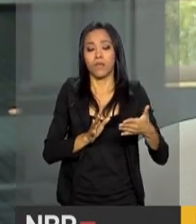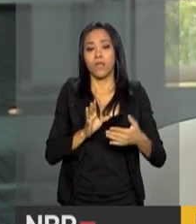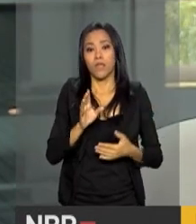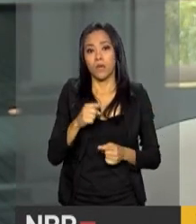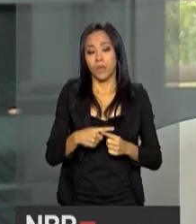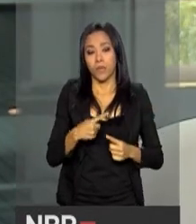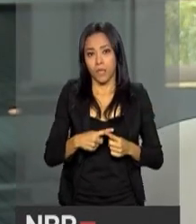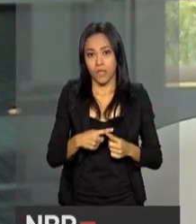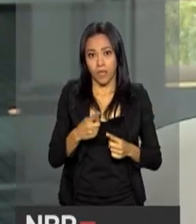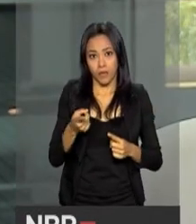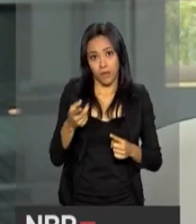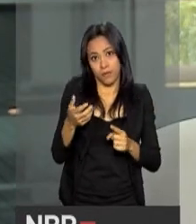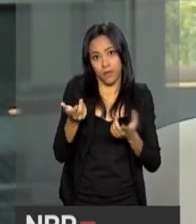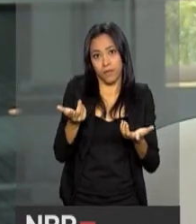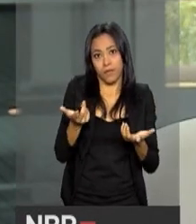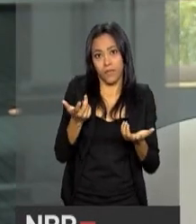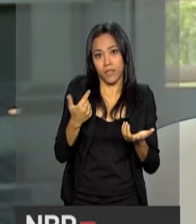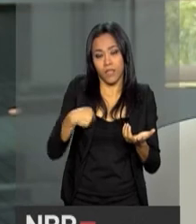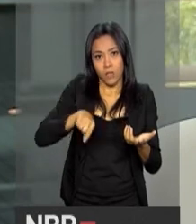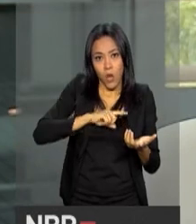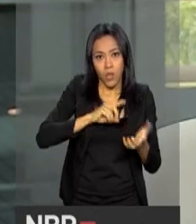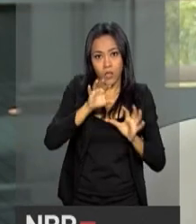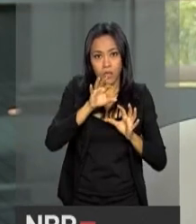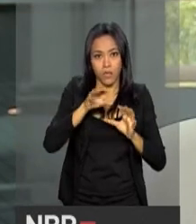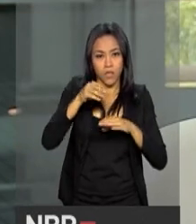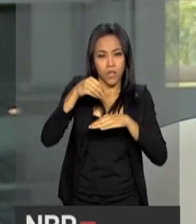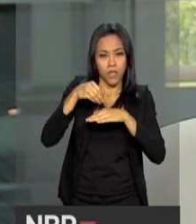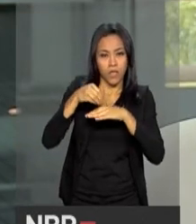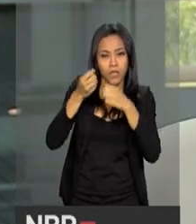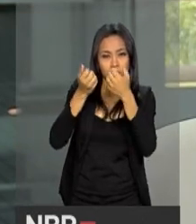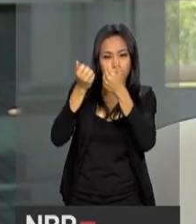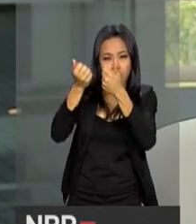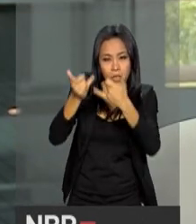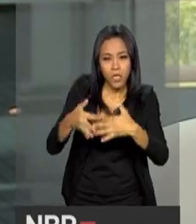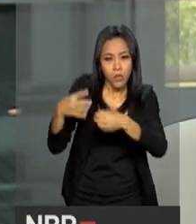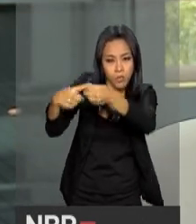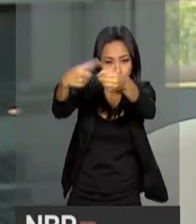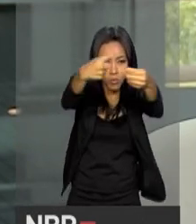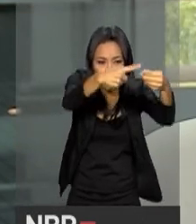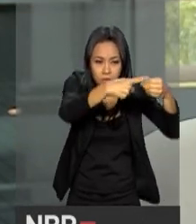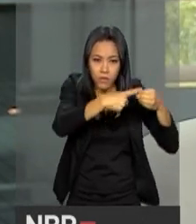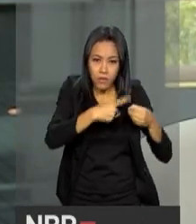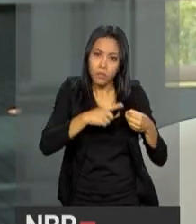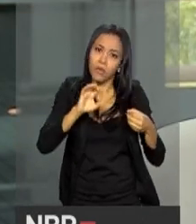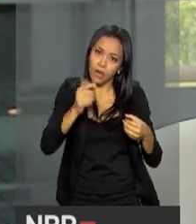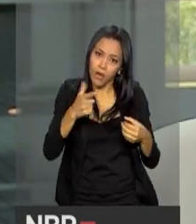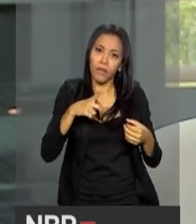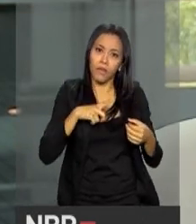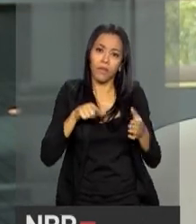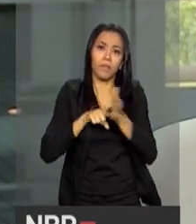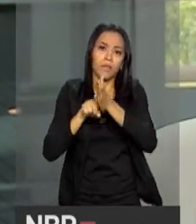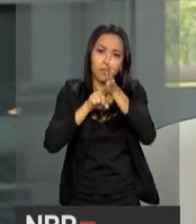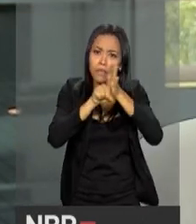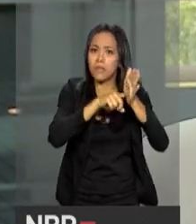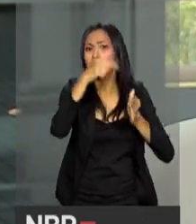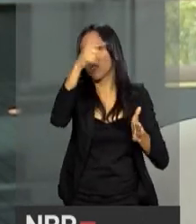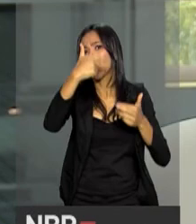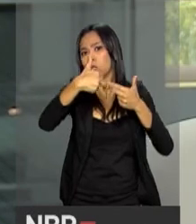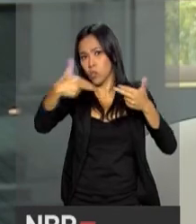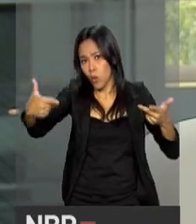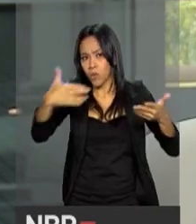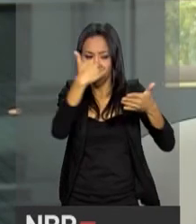eheheheh carácter que a gente informa por município é claro que tem outra pesquisa tem outros dados